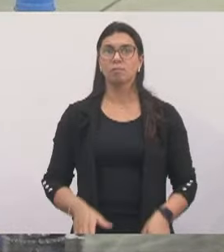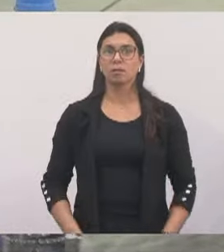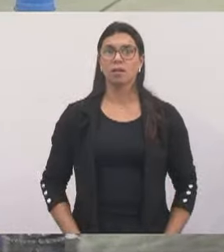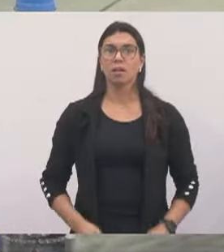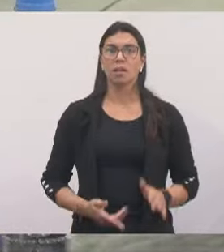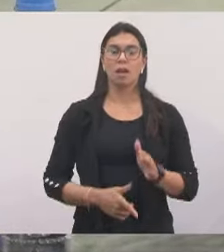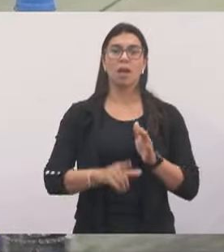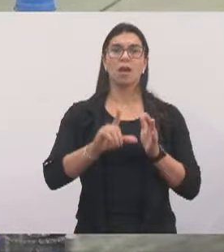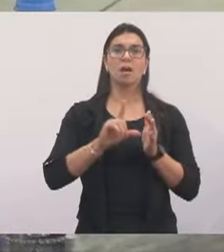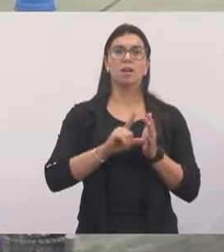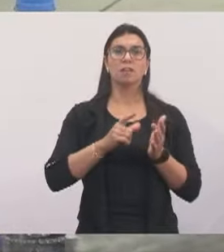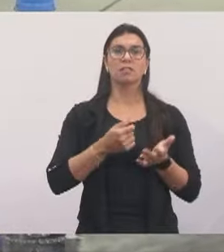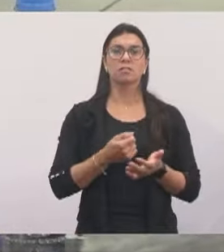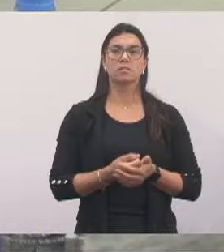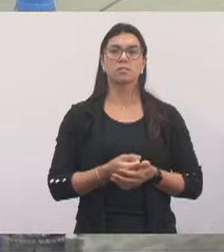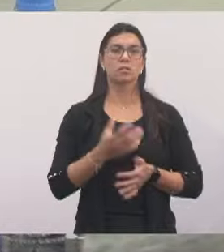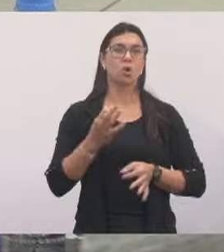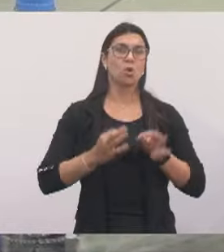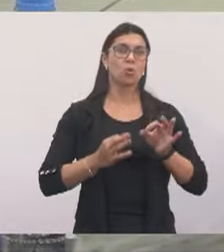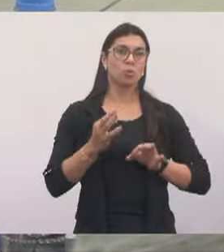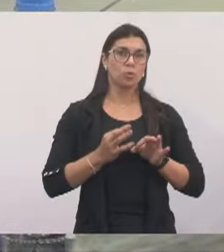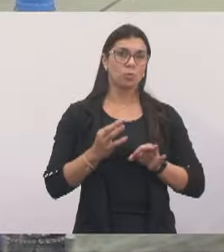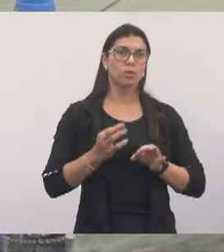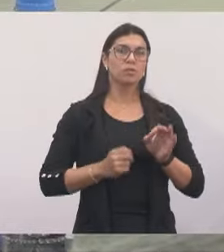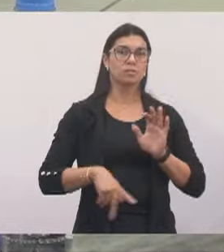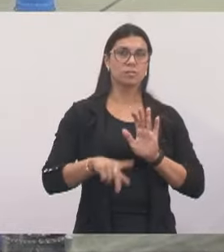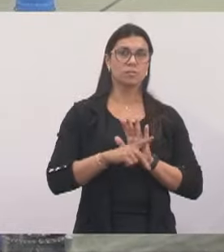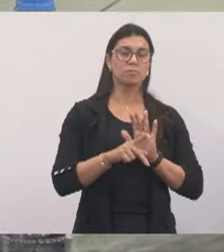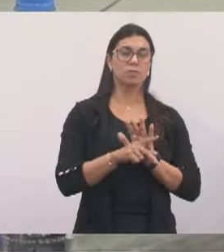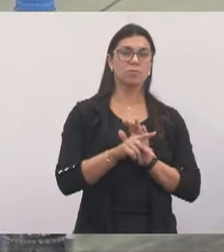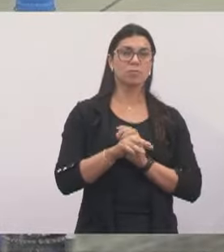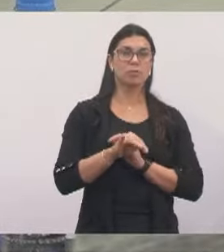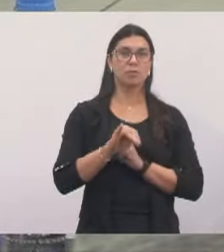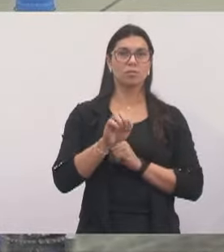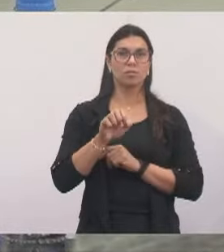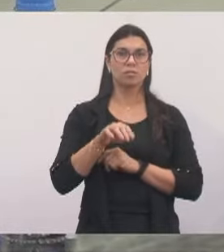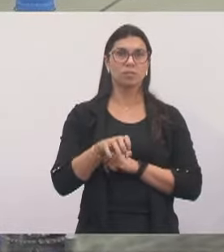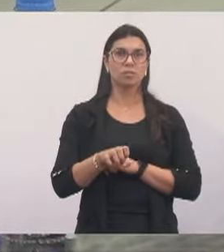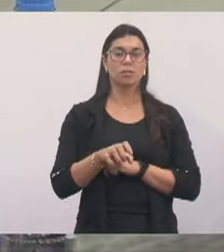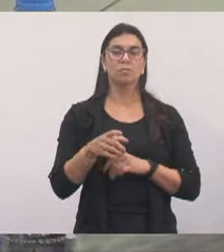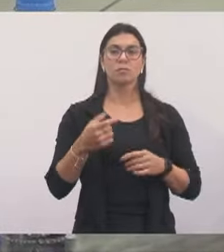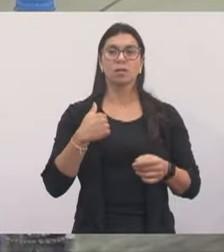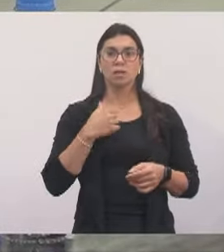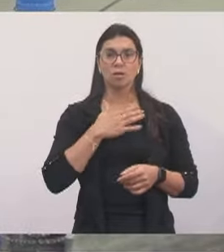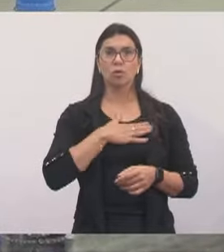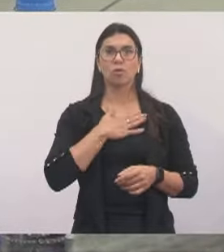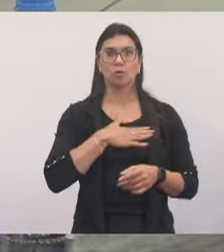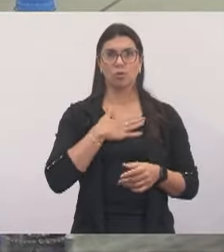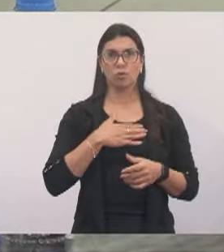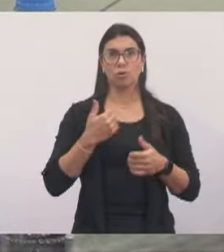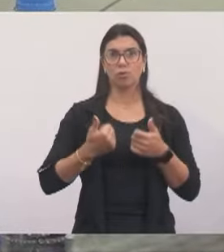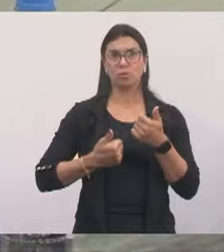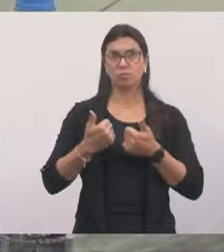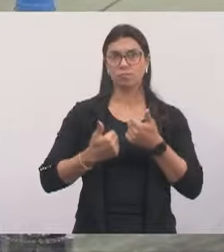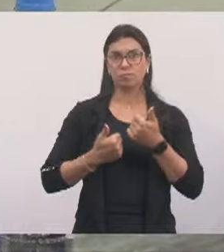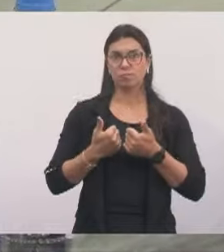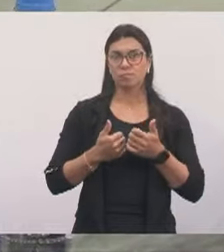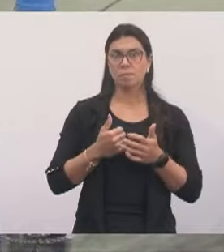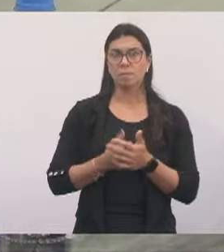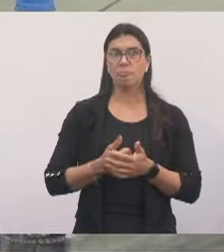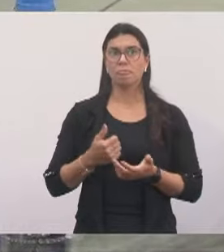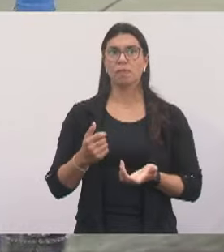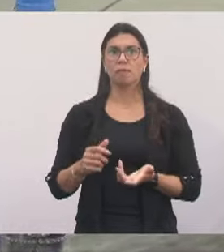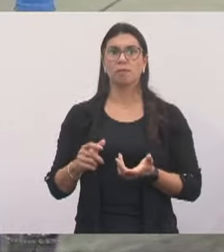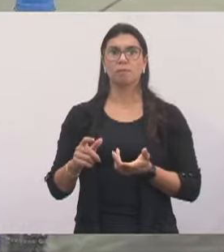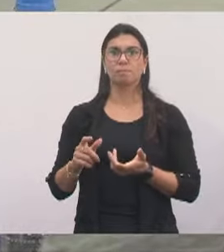apitava jogo no Parque Minha Lua, apitei vários jogos na cidade de Jacareí. Eu gosto do futebol. A Ponte Preta. Feio eu